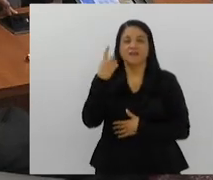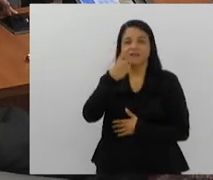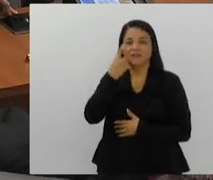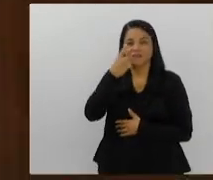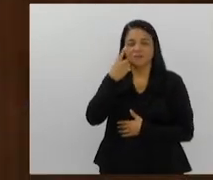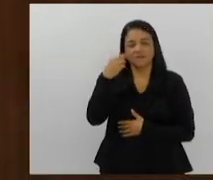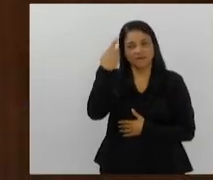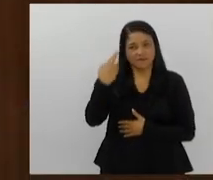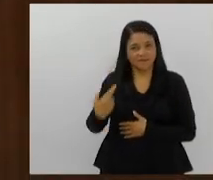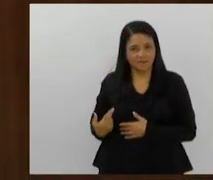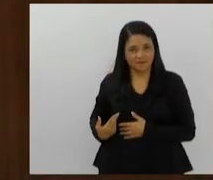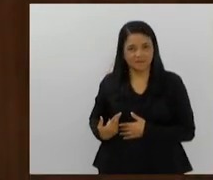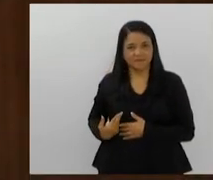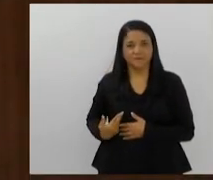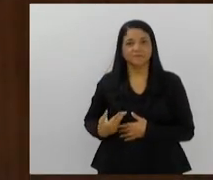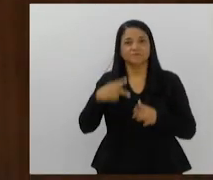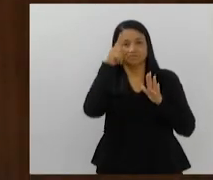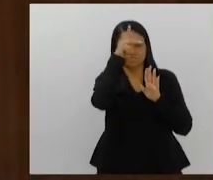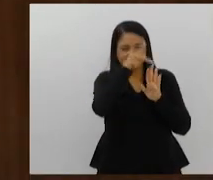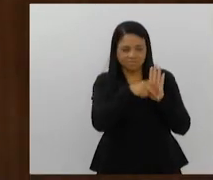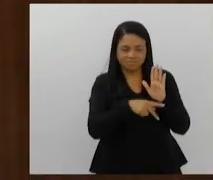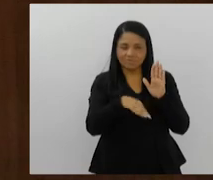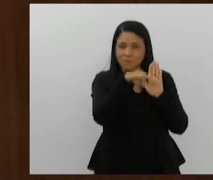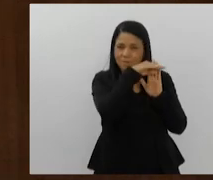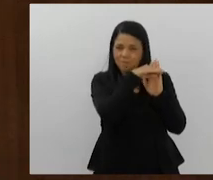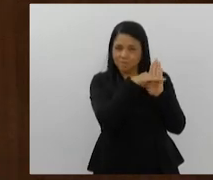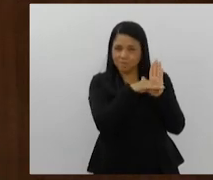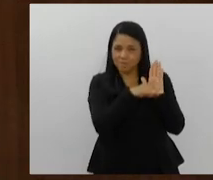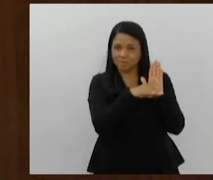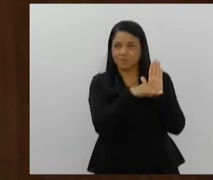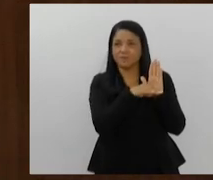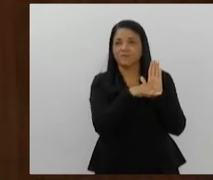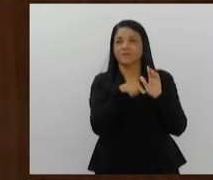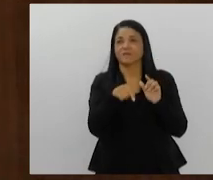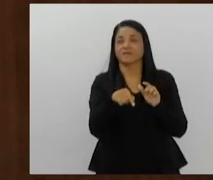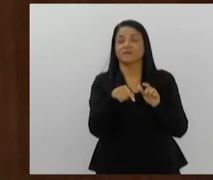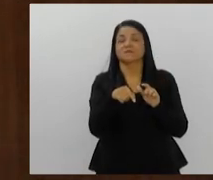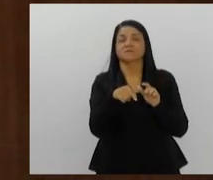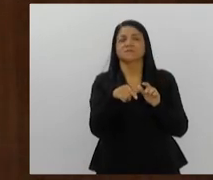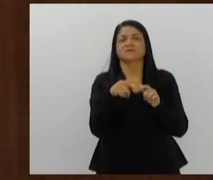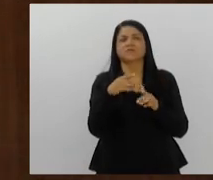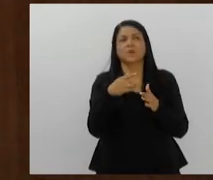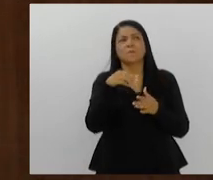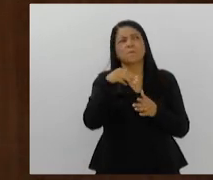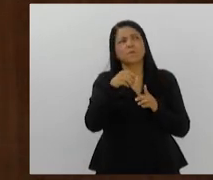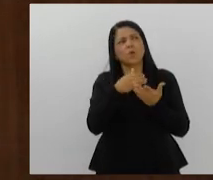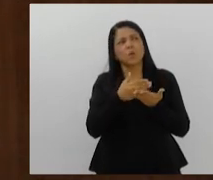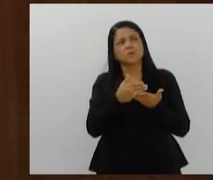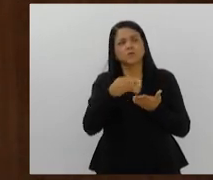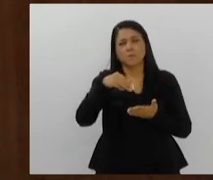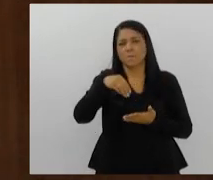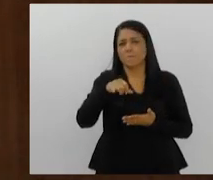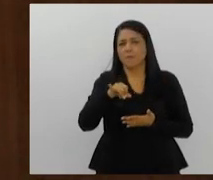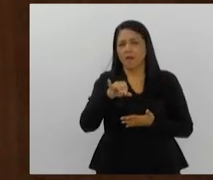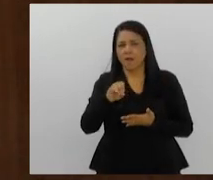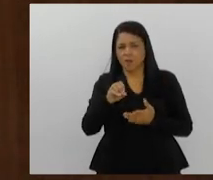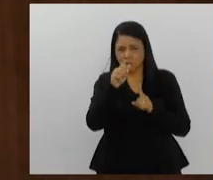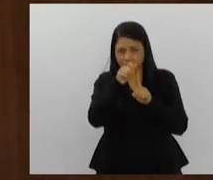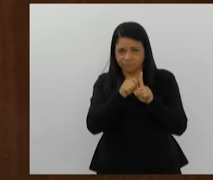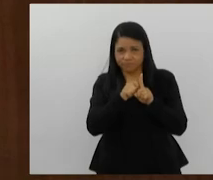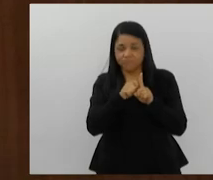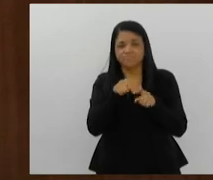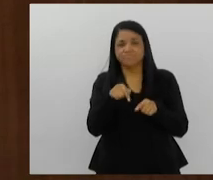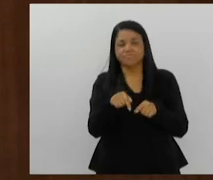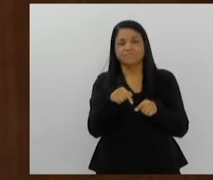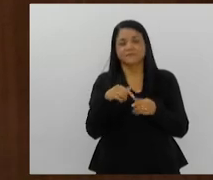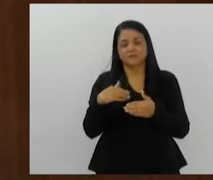Renata Souza para trazer esse projeto à pauta. A tramitação dele foi em maio, né, Renata? E durante esses